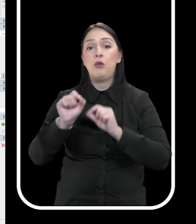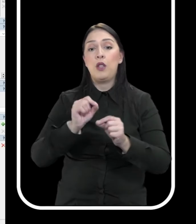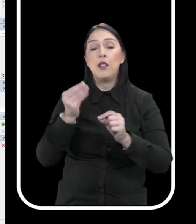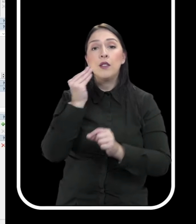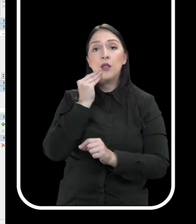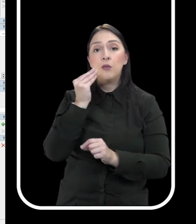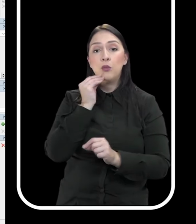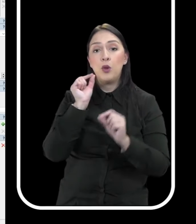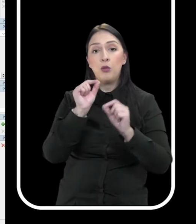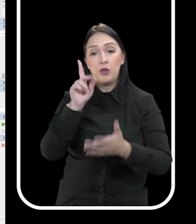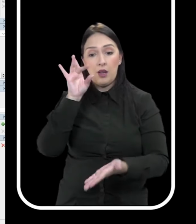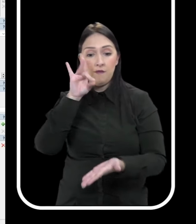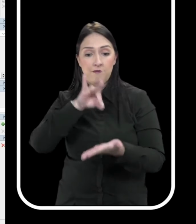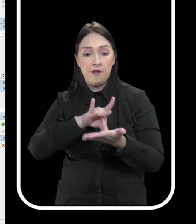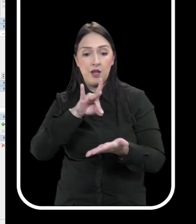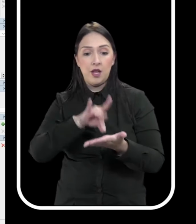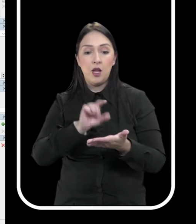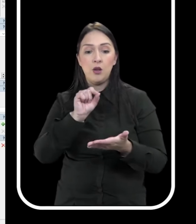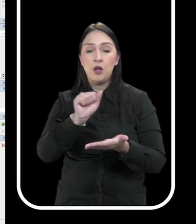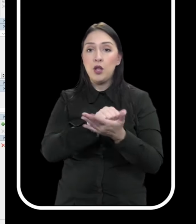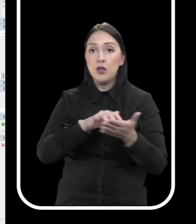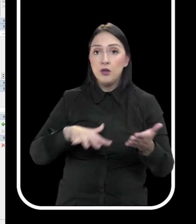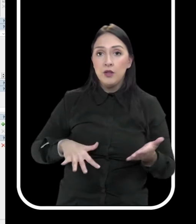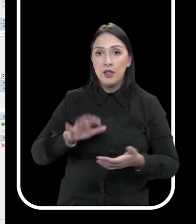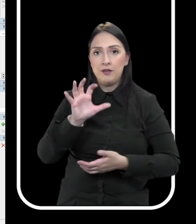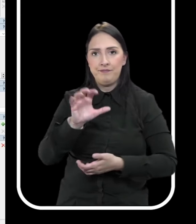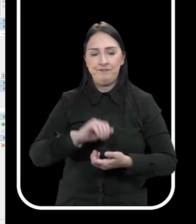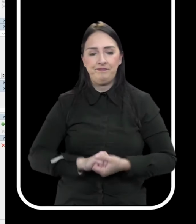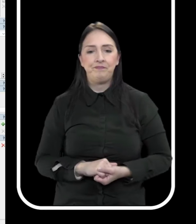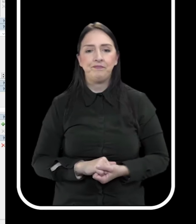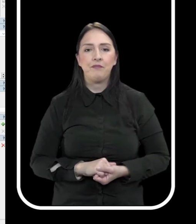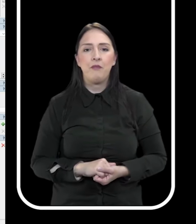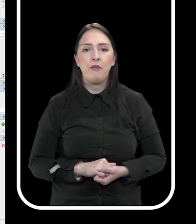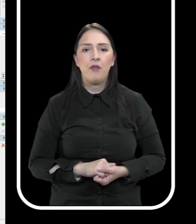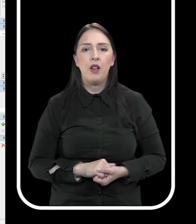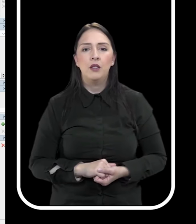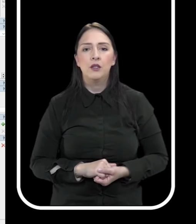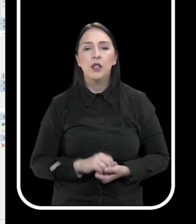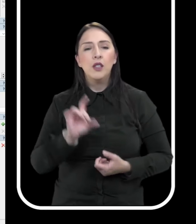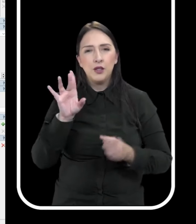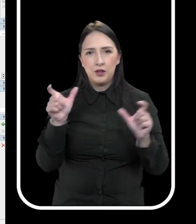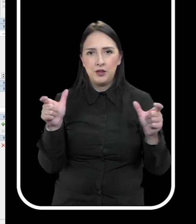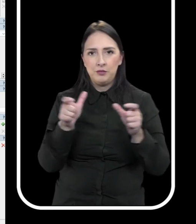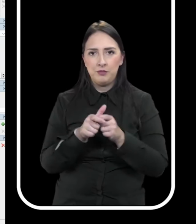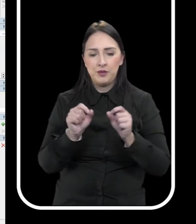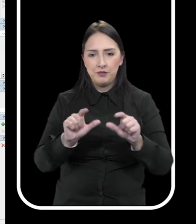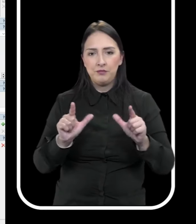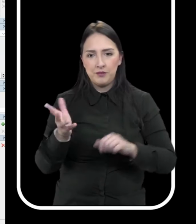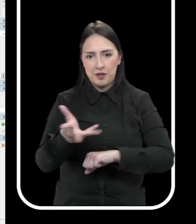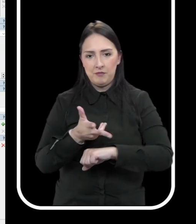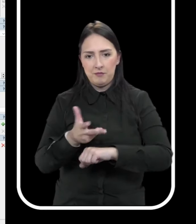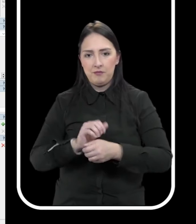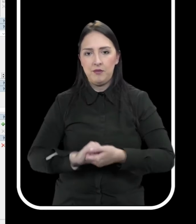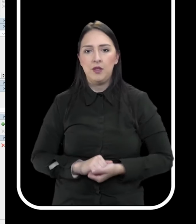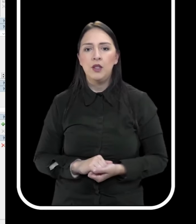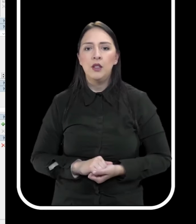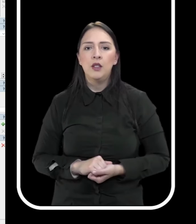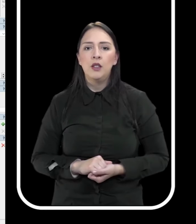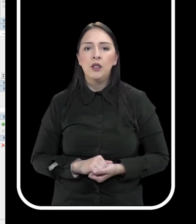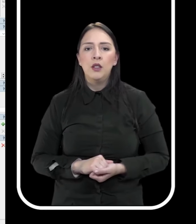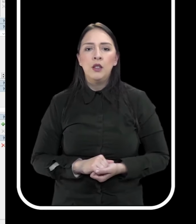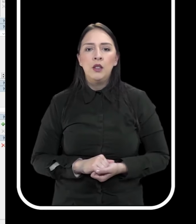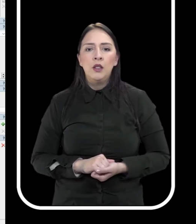procura exatamente simular a realidade de uma atividade desse tipo. Tá? Então, deixa eu só reduzir aqui a velocidade,